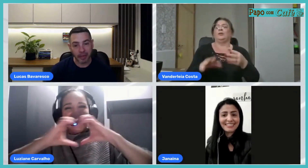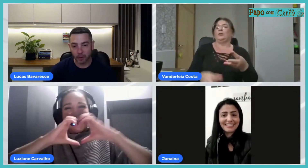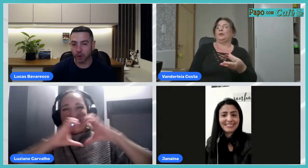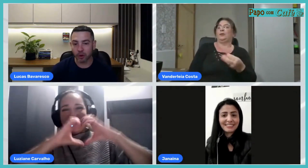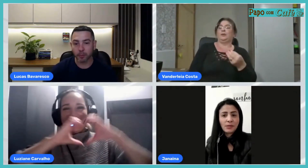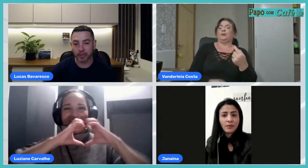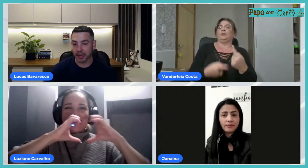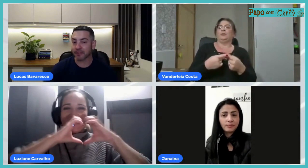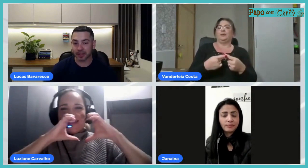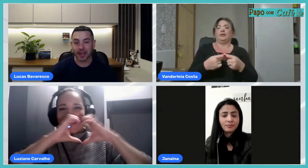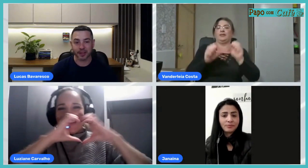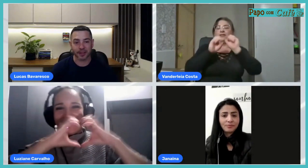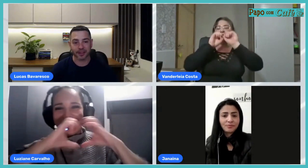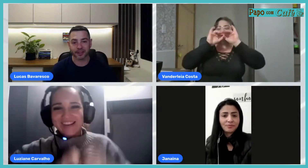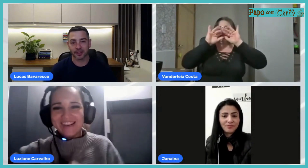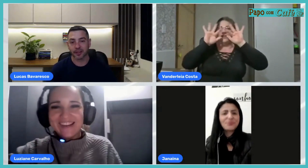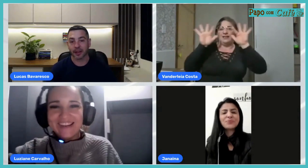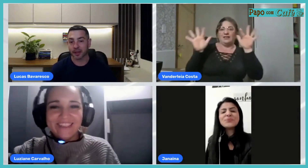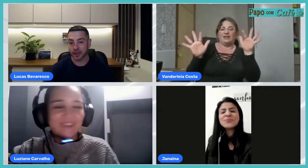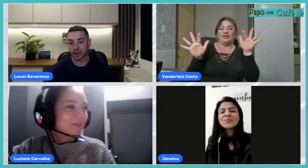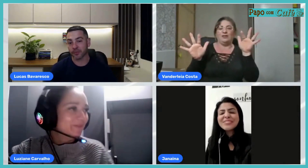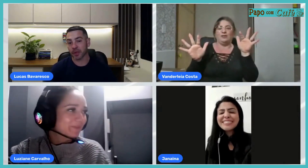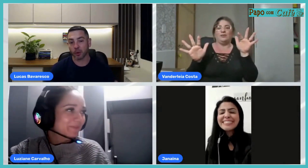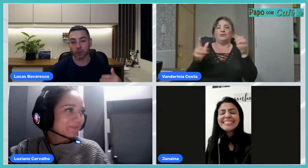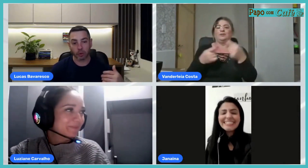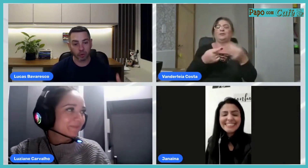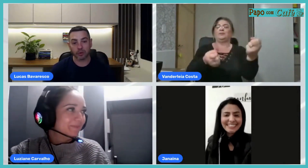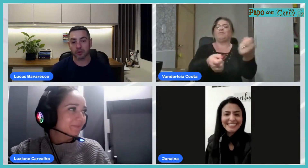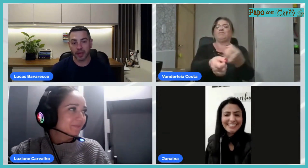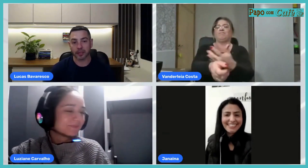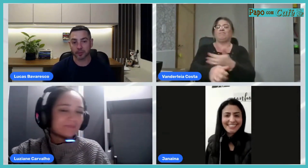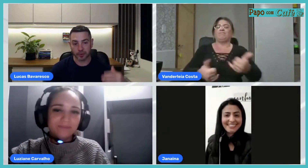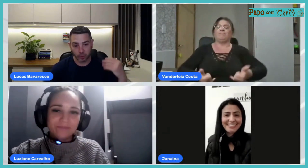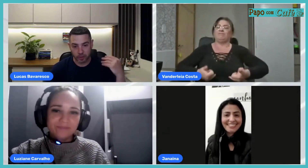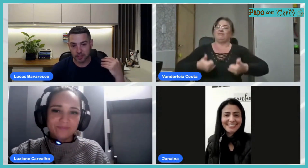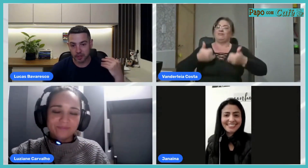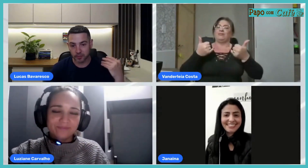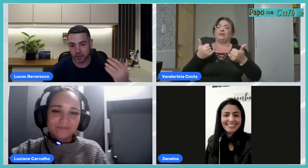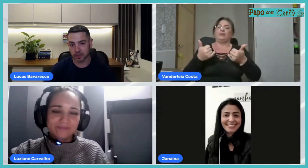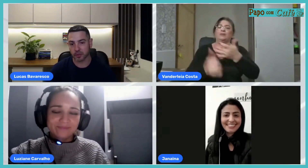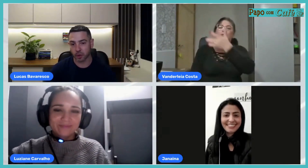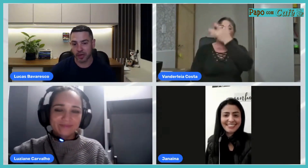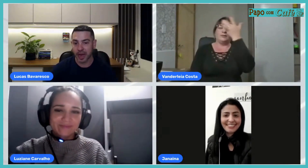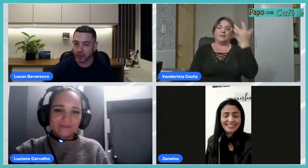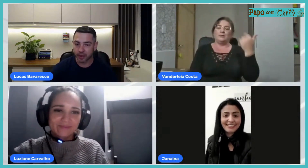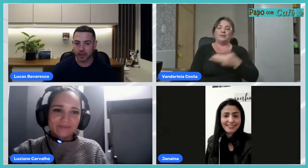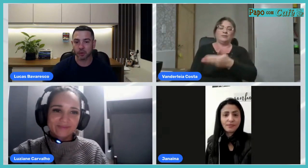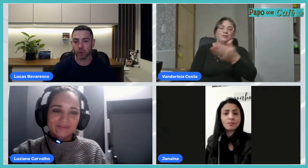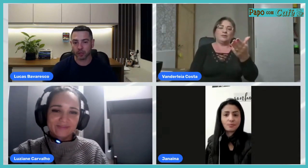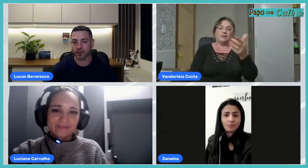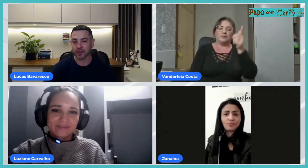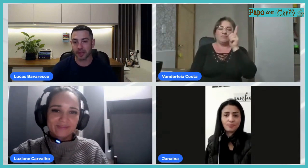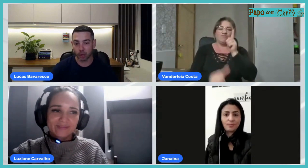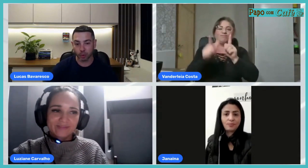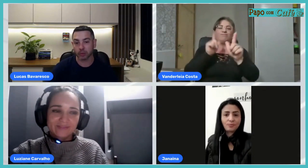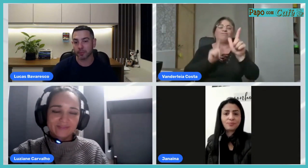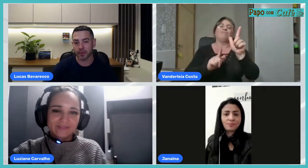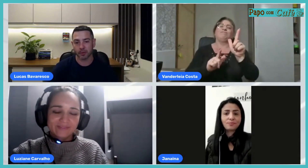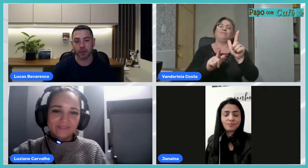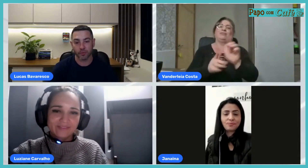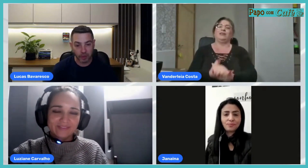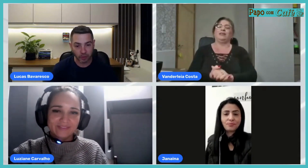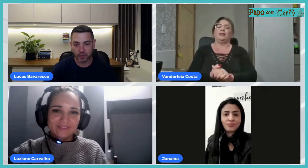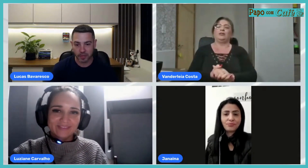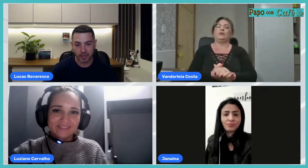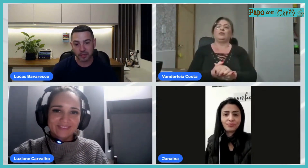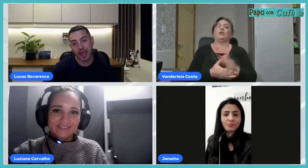gente brilha o olho, porque na verdade a gente fica orgulhoso, né, das pessoas que vocês se tornaram aí, o quanto vocês ajudam na